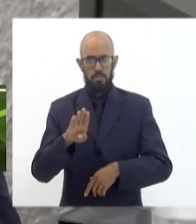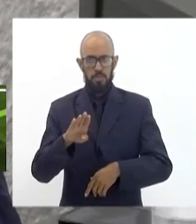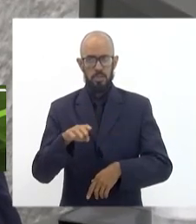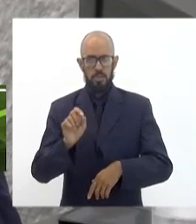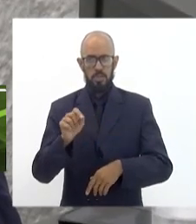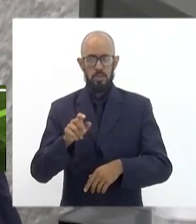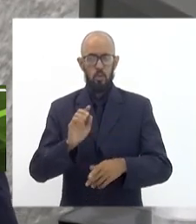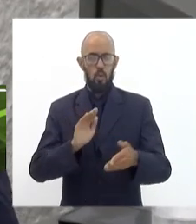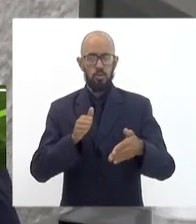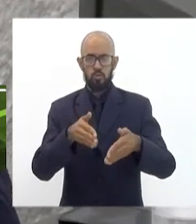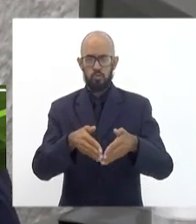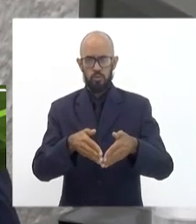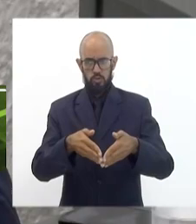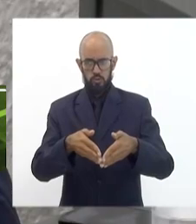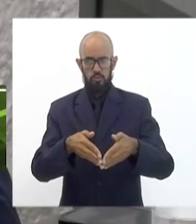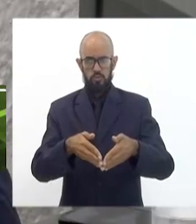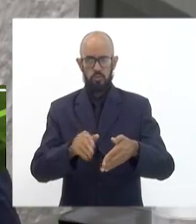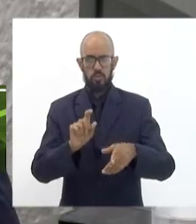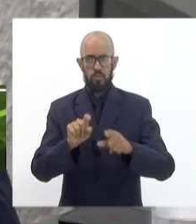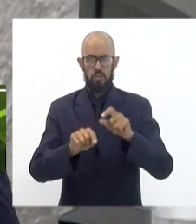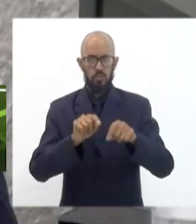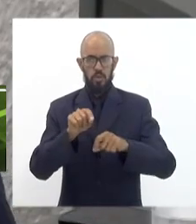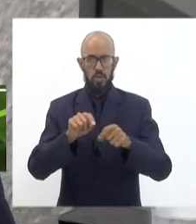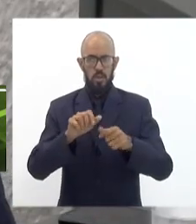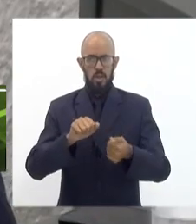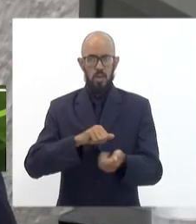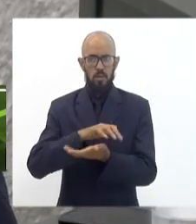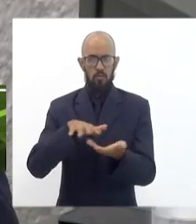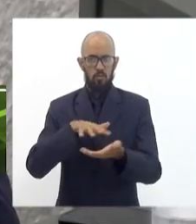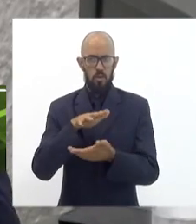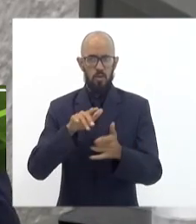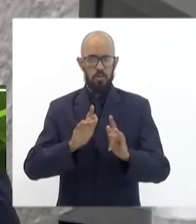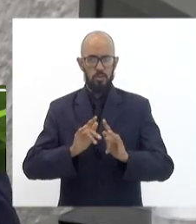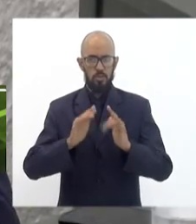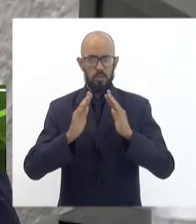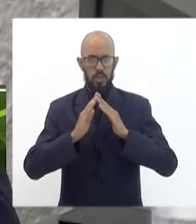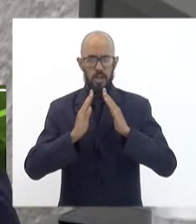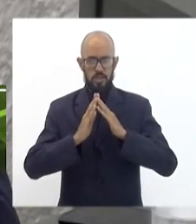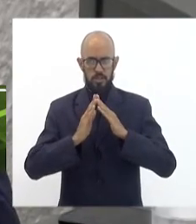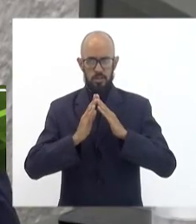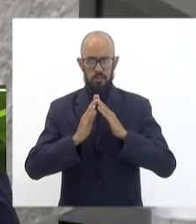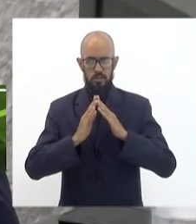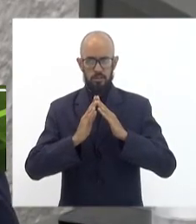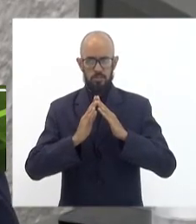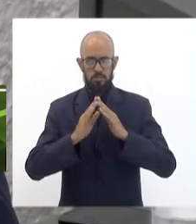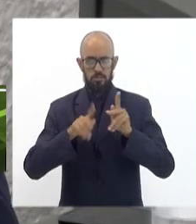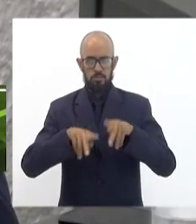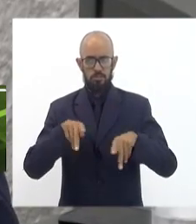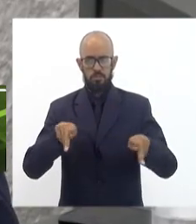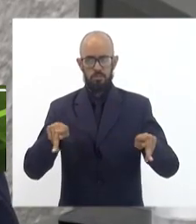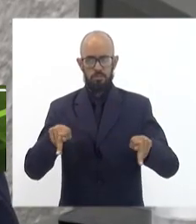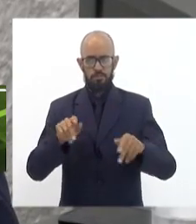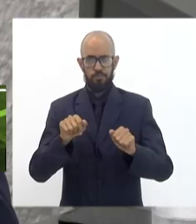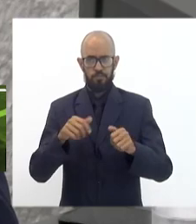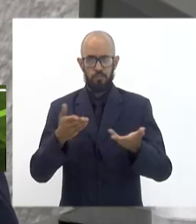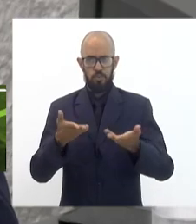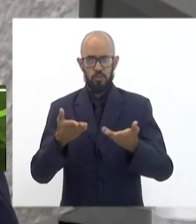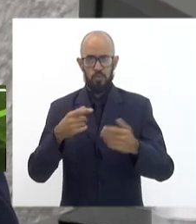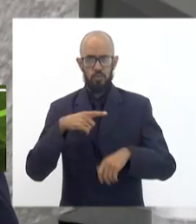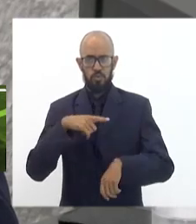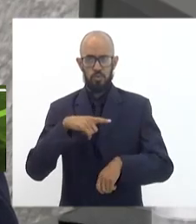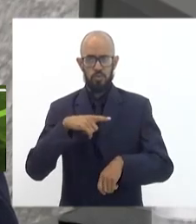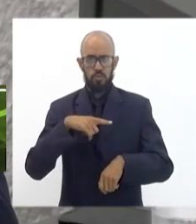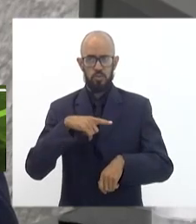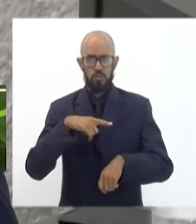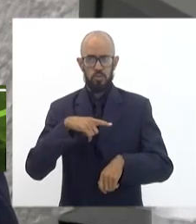de volta que é o que reforma de unidades habitacionais hoje nós temos um contingente muito